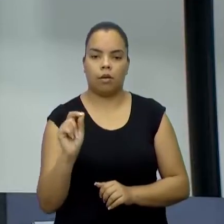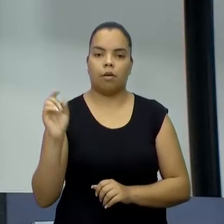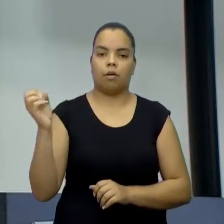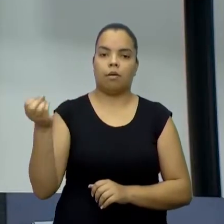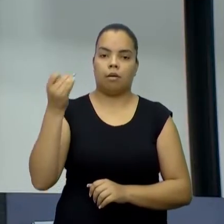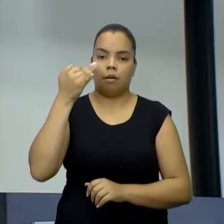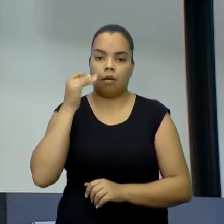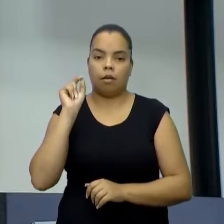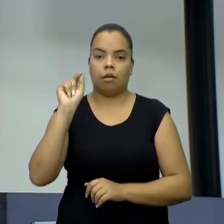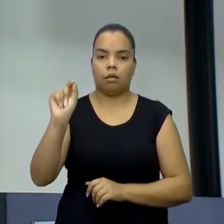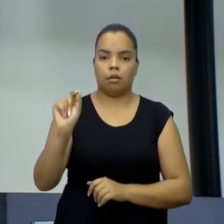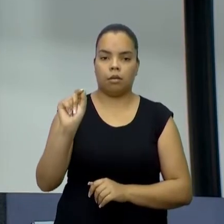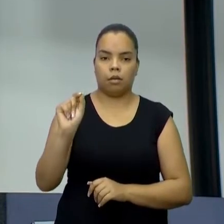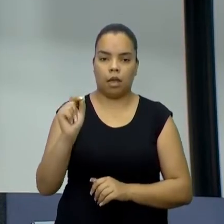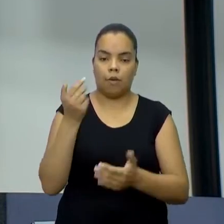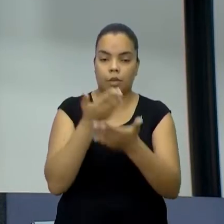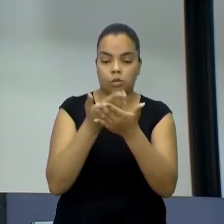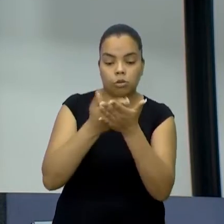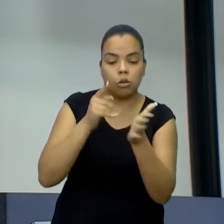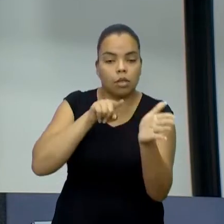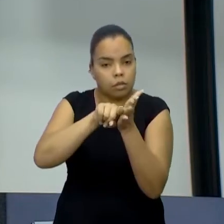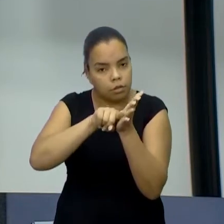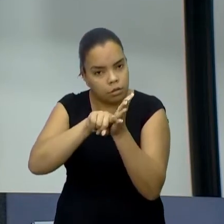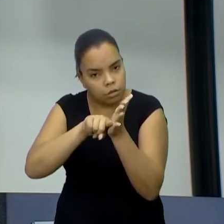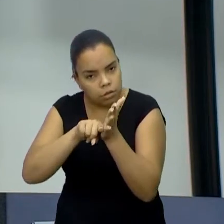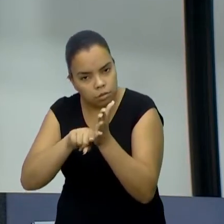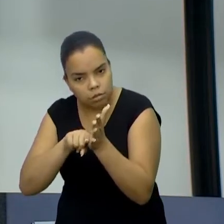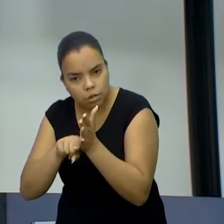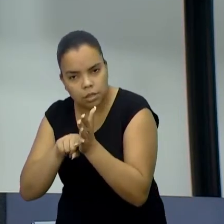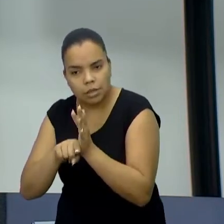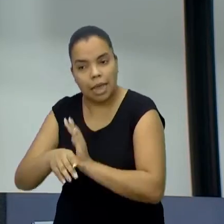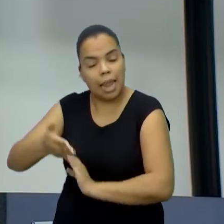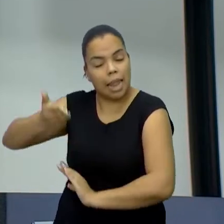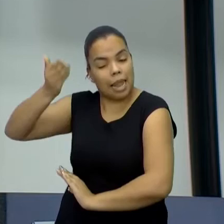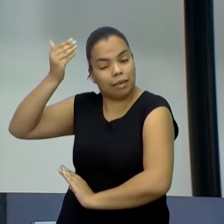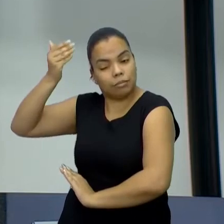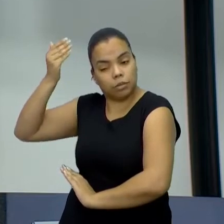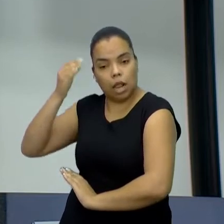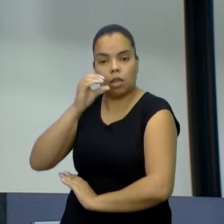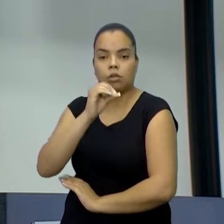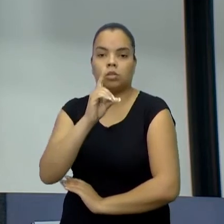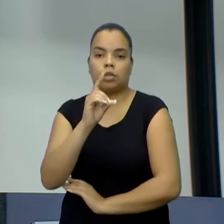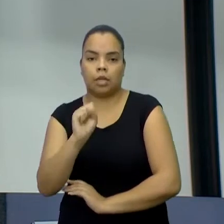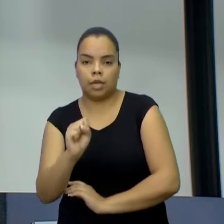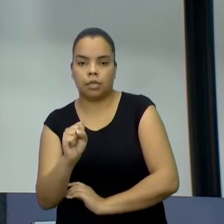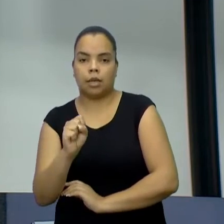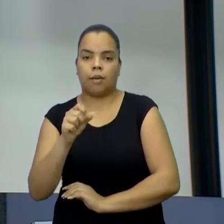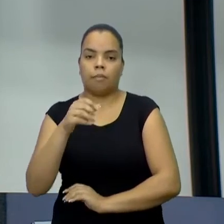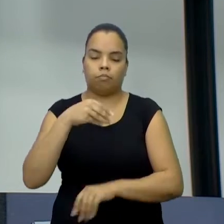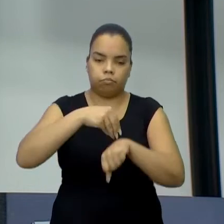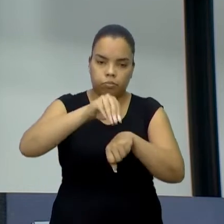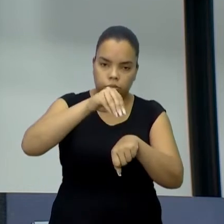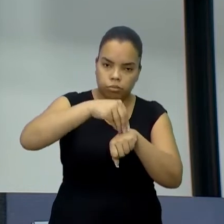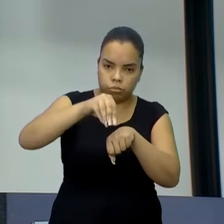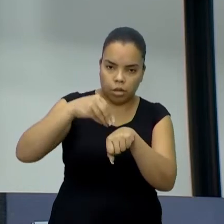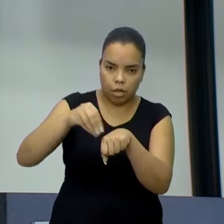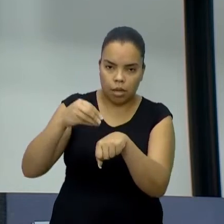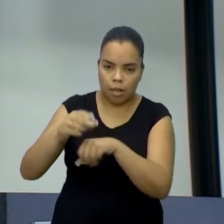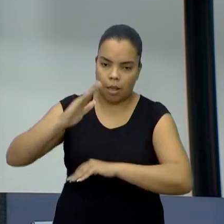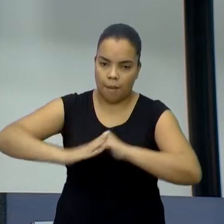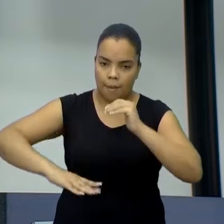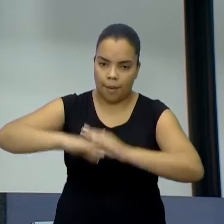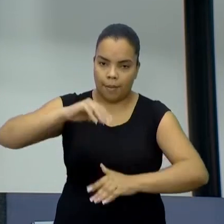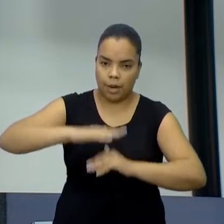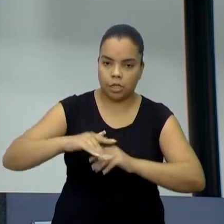né, ao estudo, à investigação que fizemos lá nos ODS, pudemos aí propor essa prática e aí